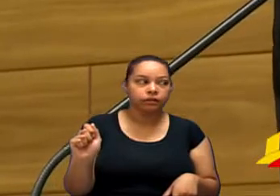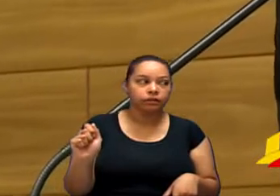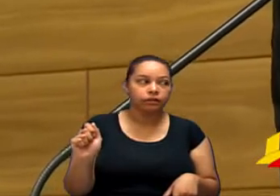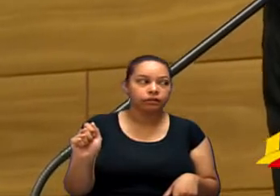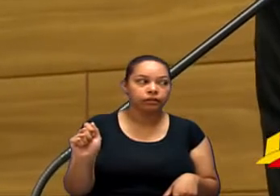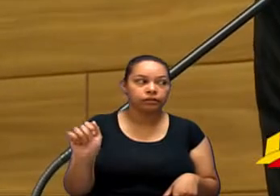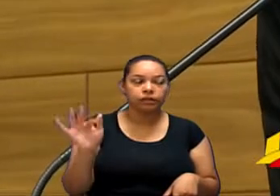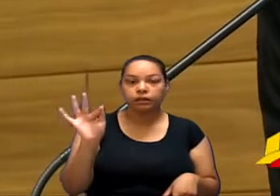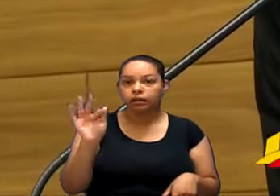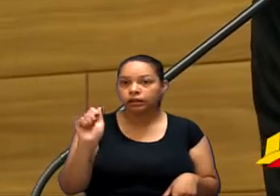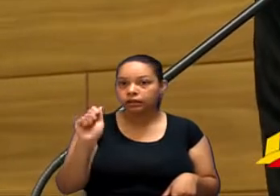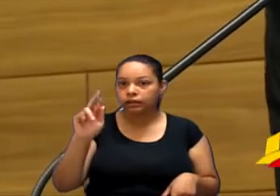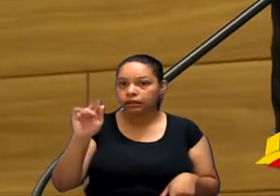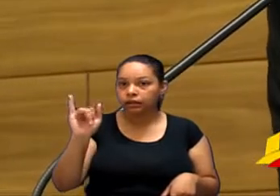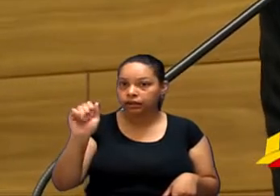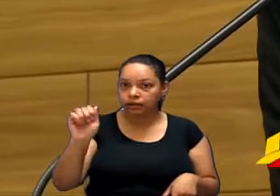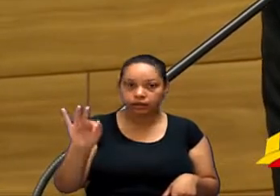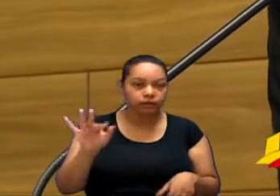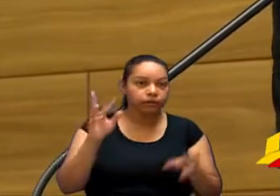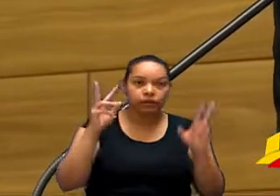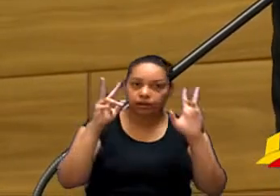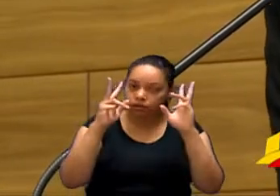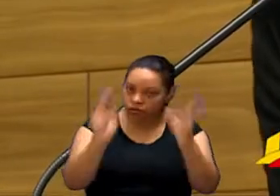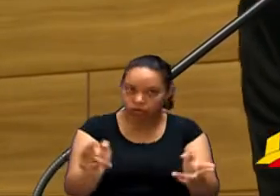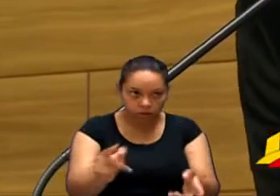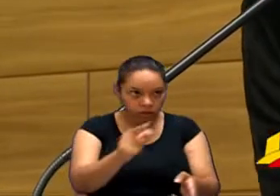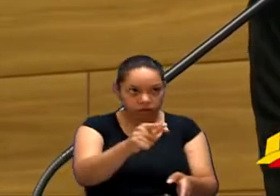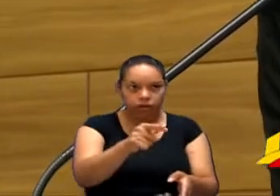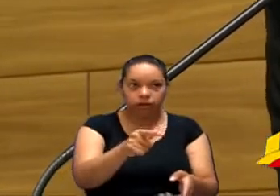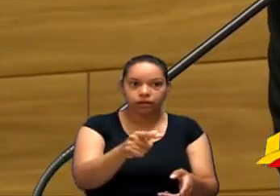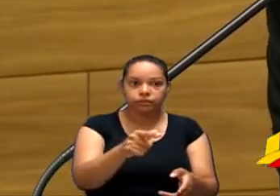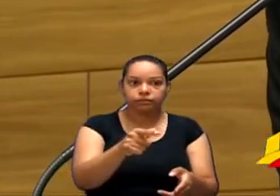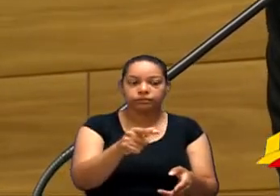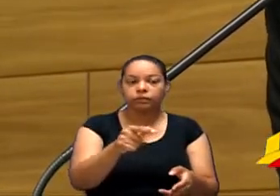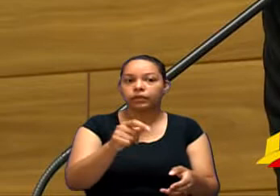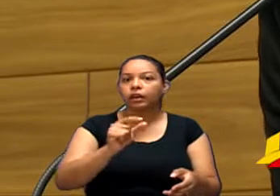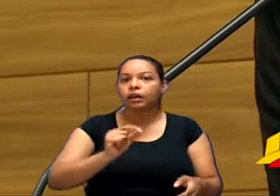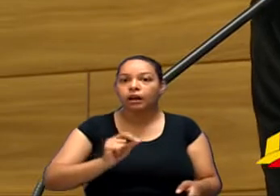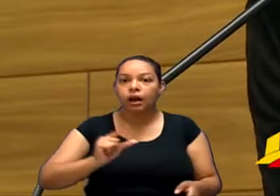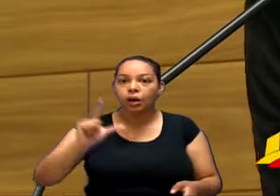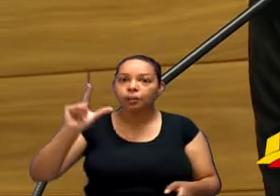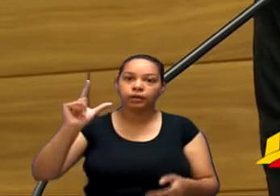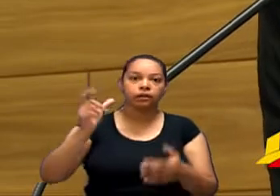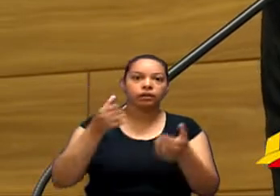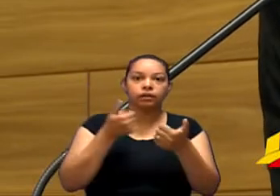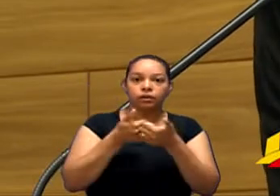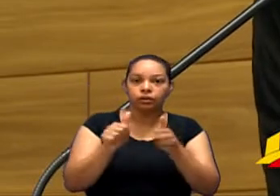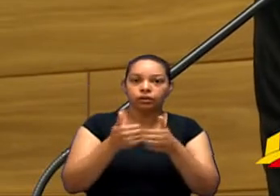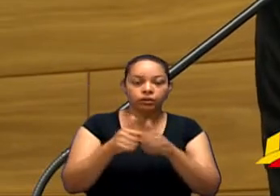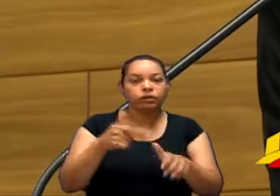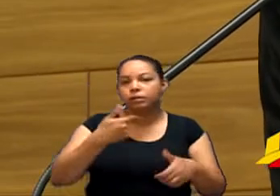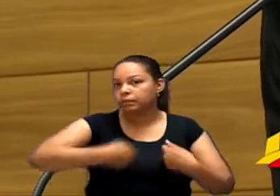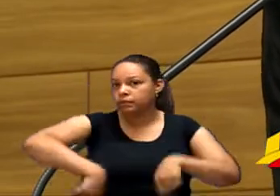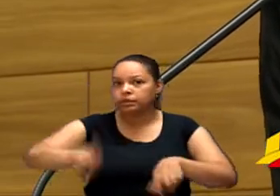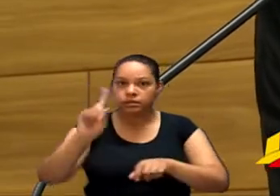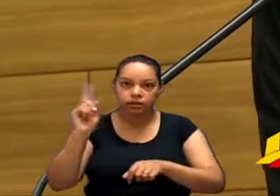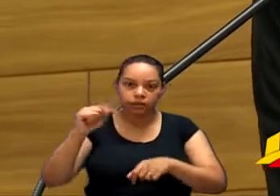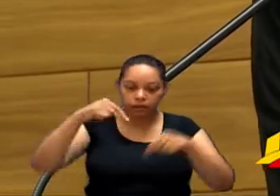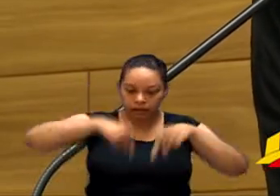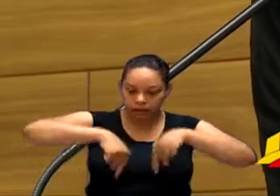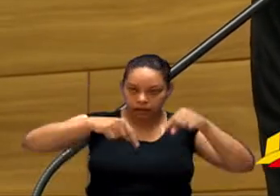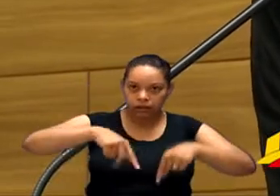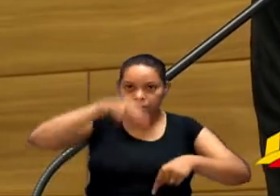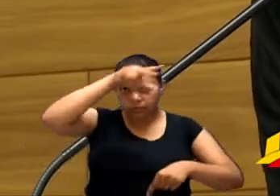tarifa e tarifa o prefeito pode fazer qualquer hora passagem de ônibus a gente não aumenta que é tudo perfeito faz não precisa vir para essa casa